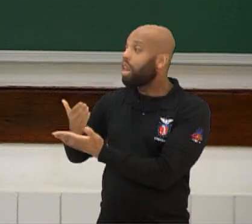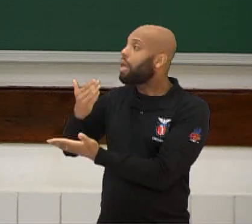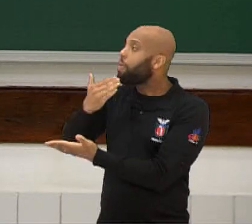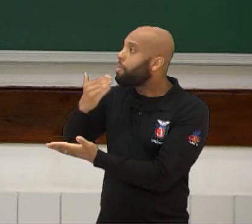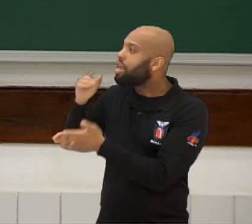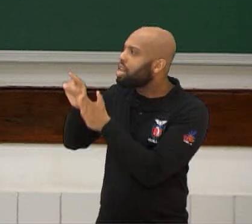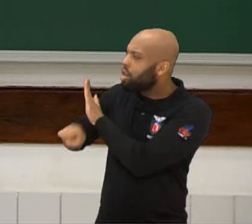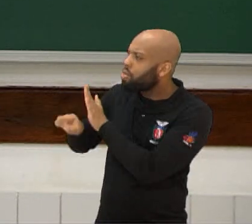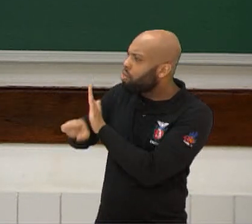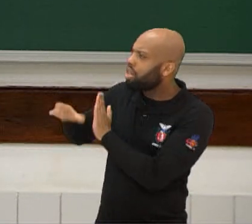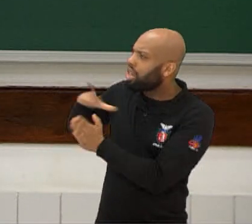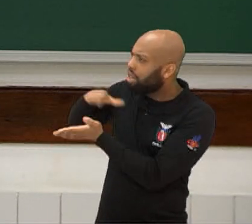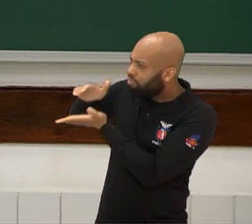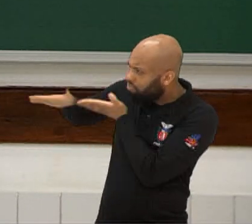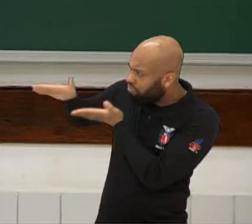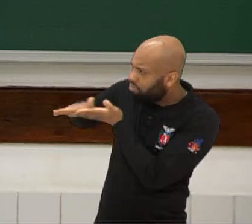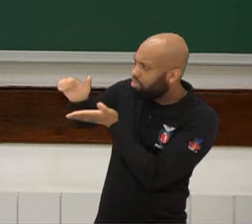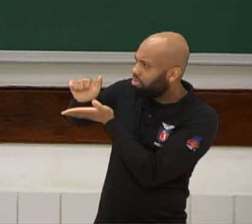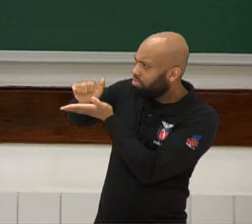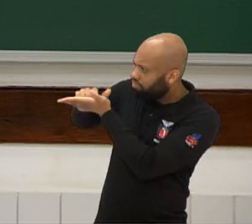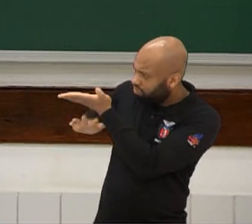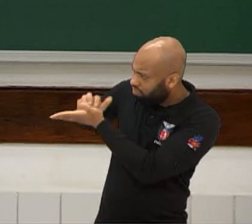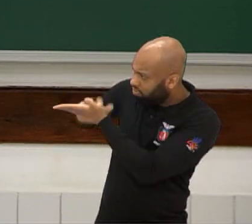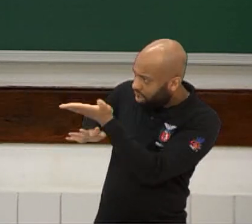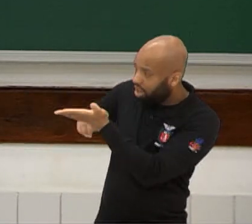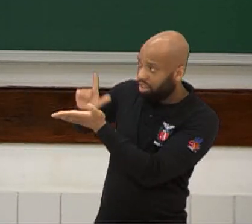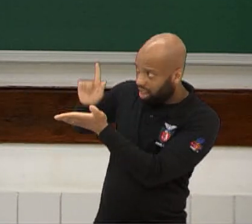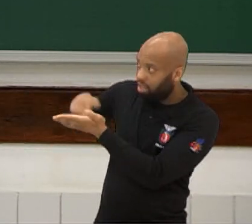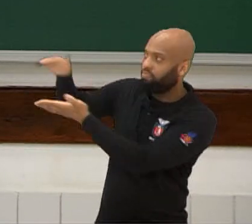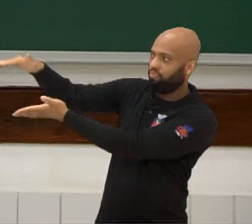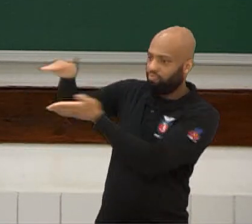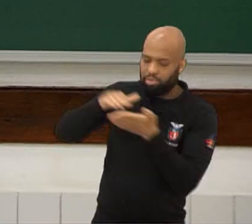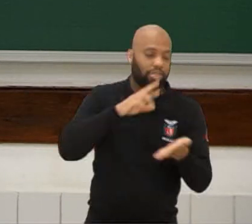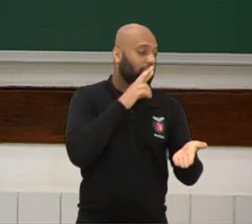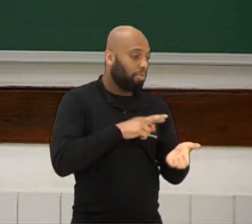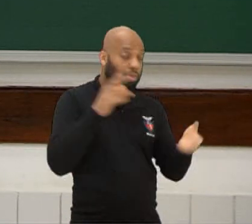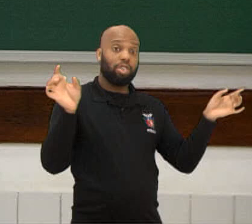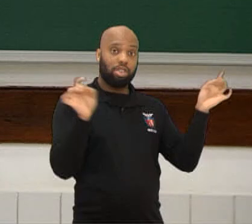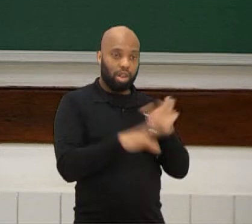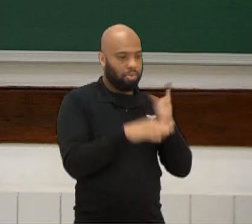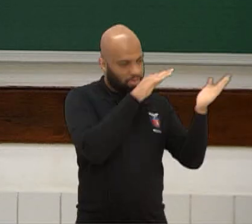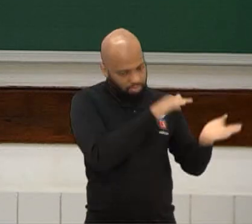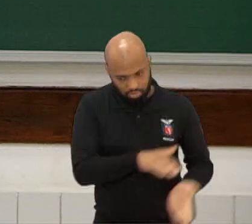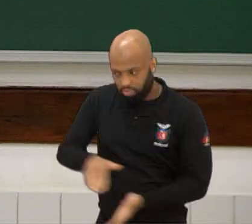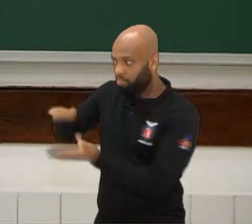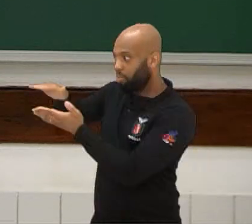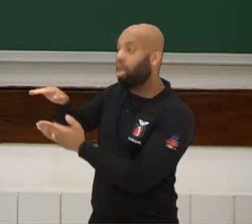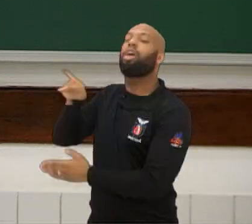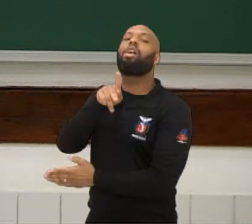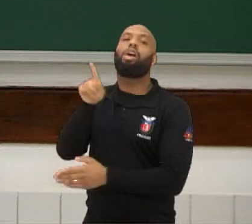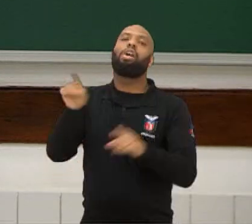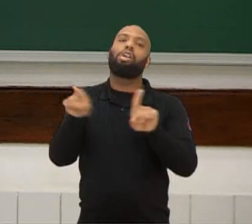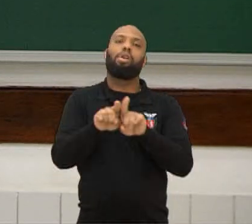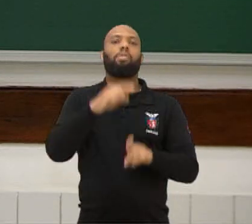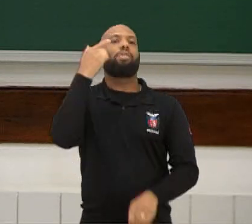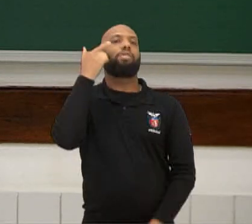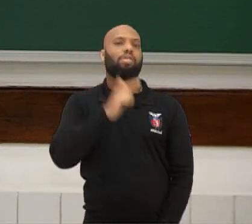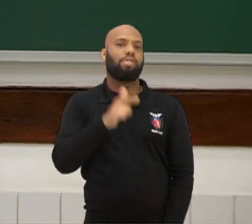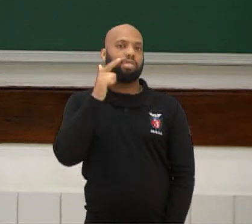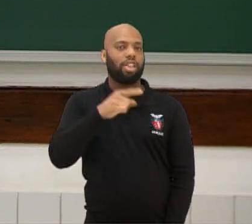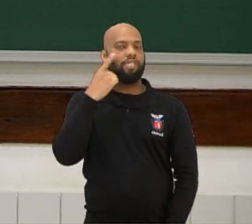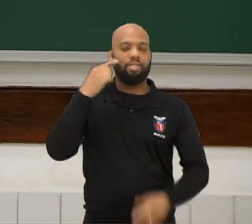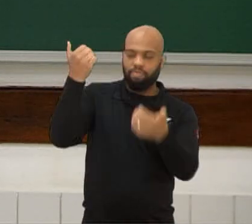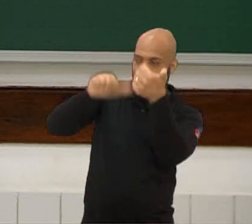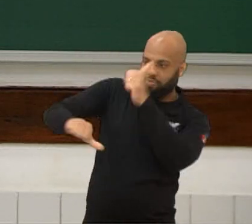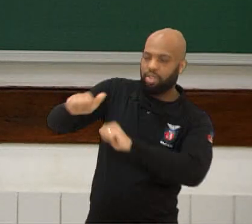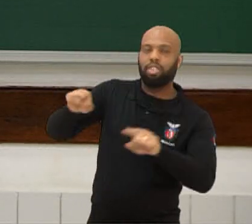material impresso, faz tudo, devolve lá identificado direitinho e também o professor poderá acompanhar o teu rendimento, certo? Então,